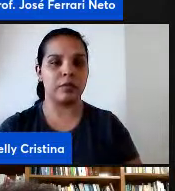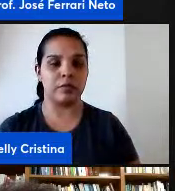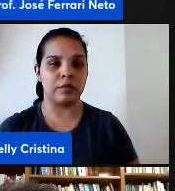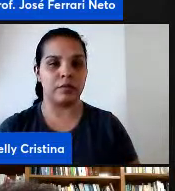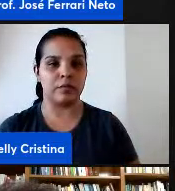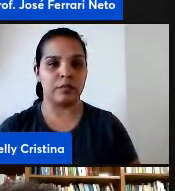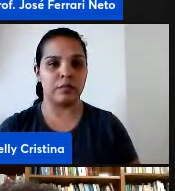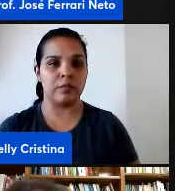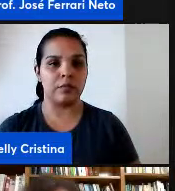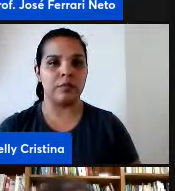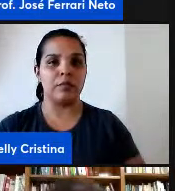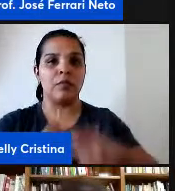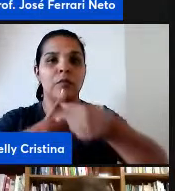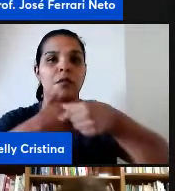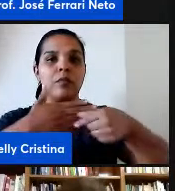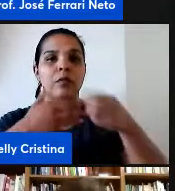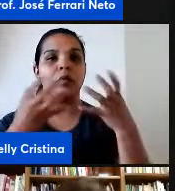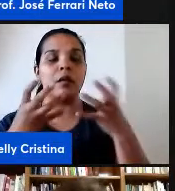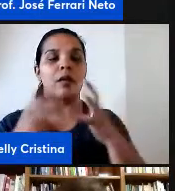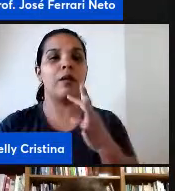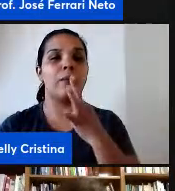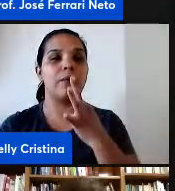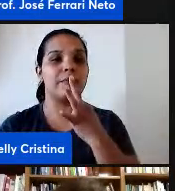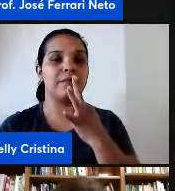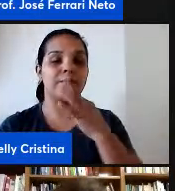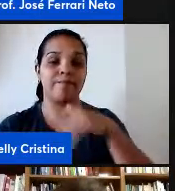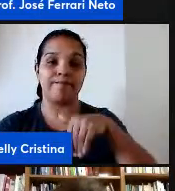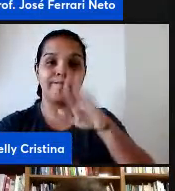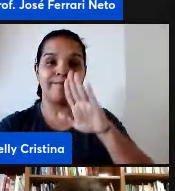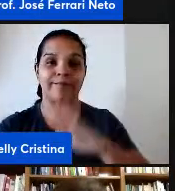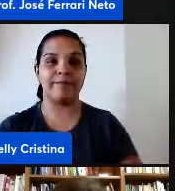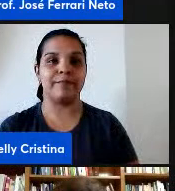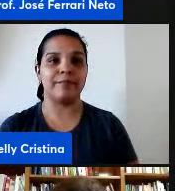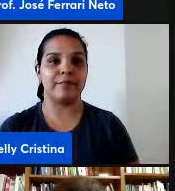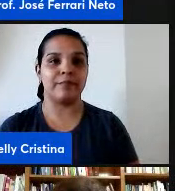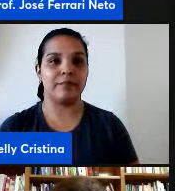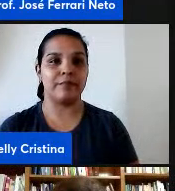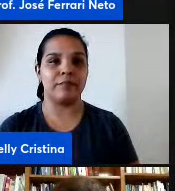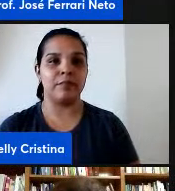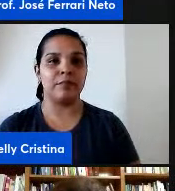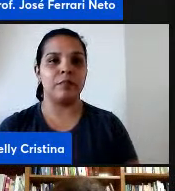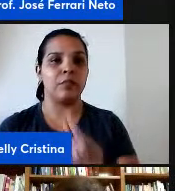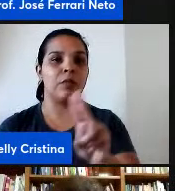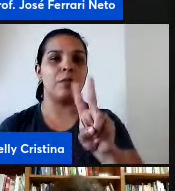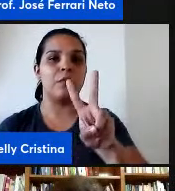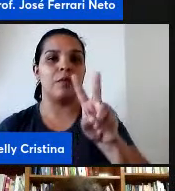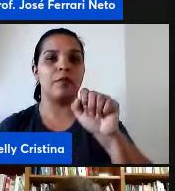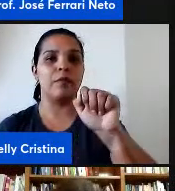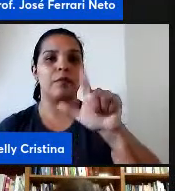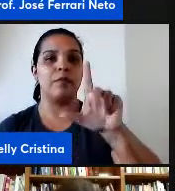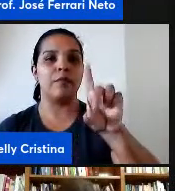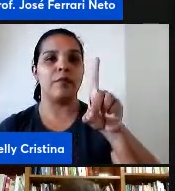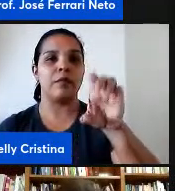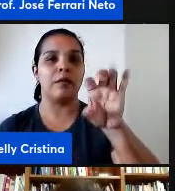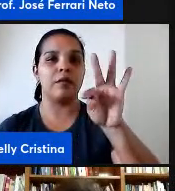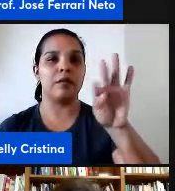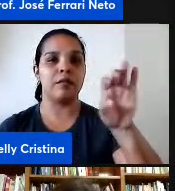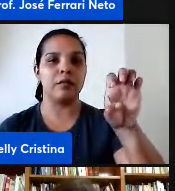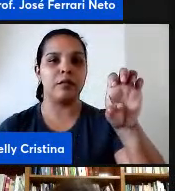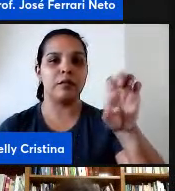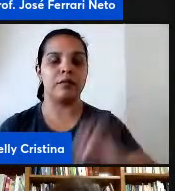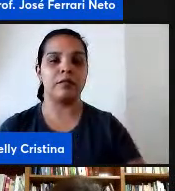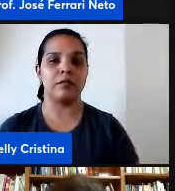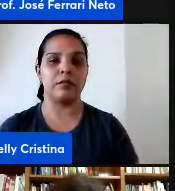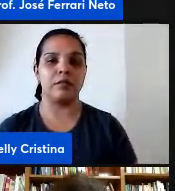autor, certo? Ela quer conhecer mais, tá? O nome dela é Valdete Macena. E